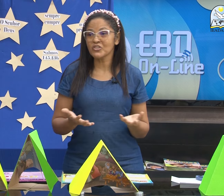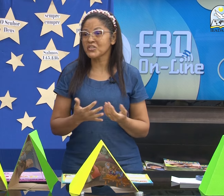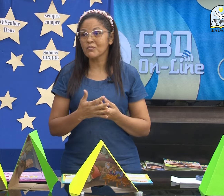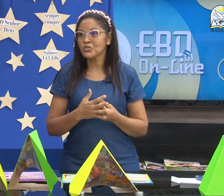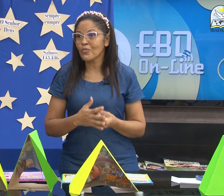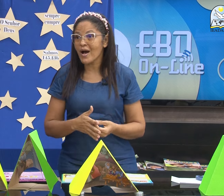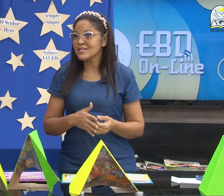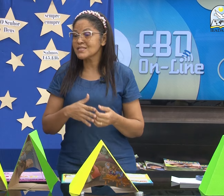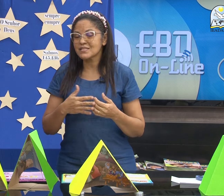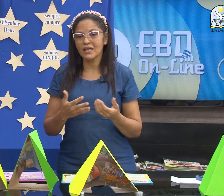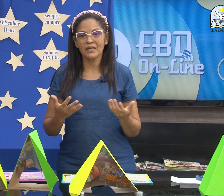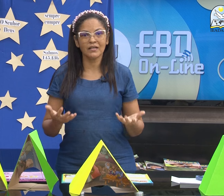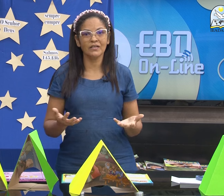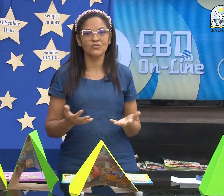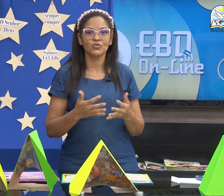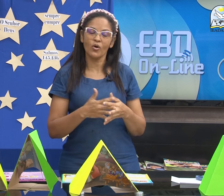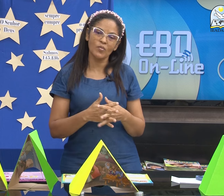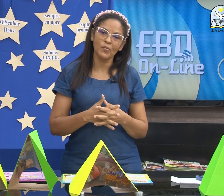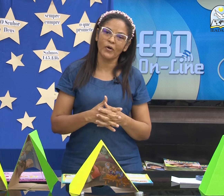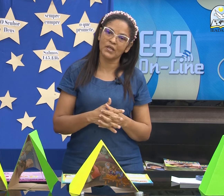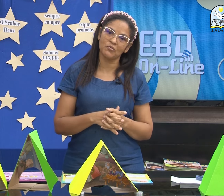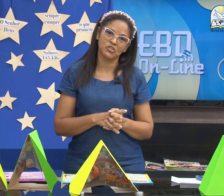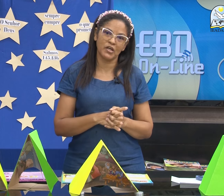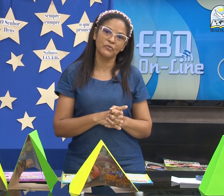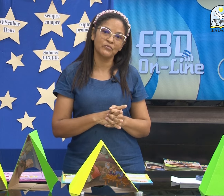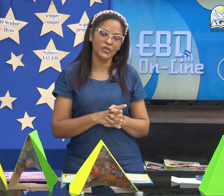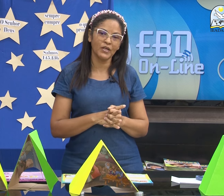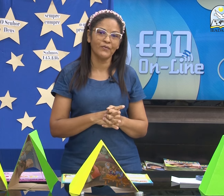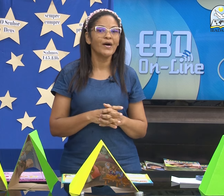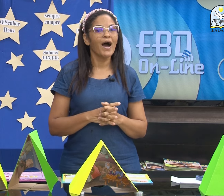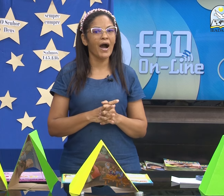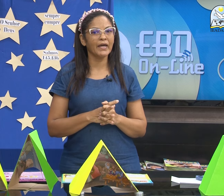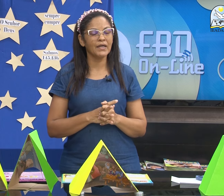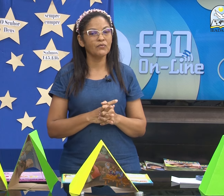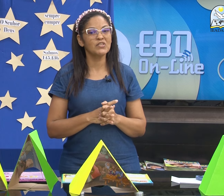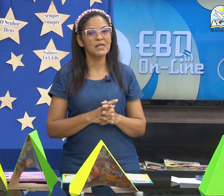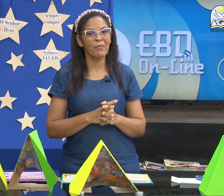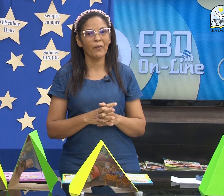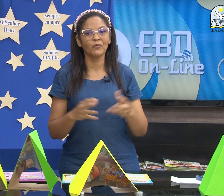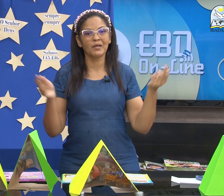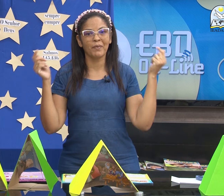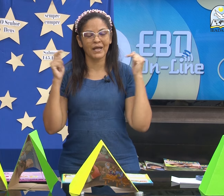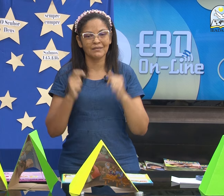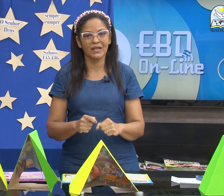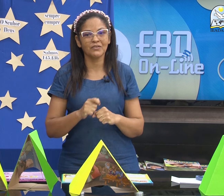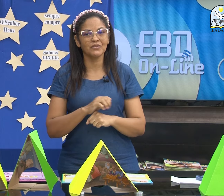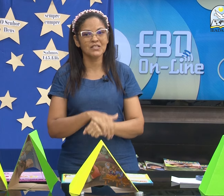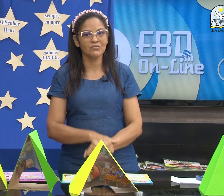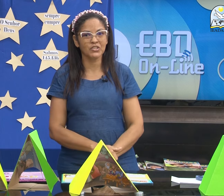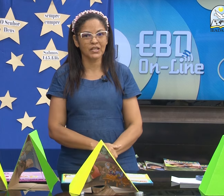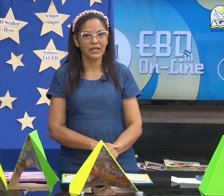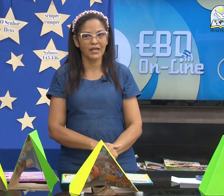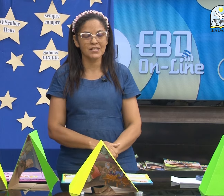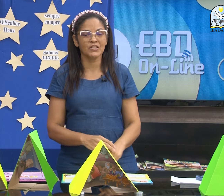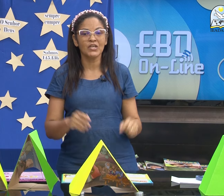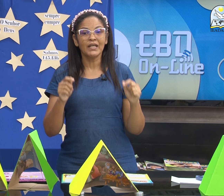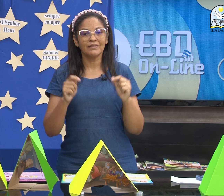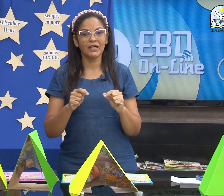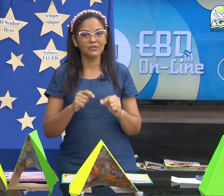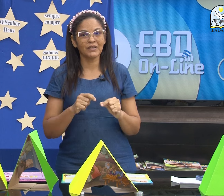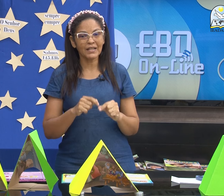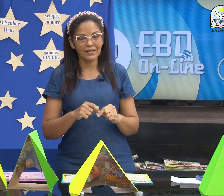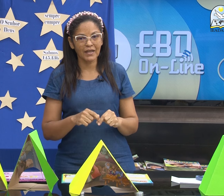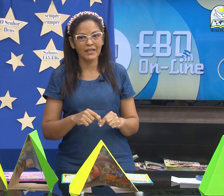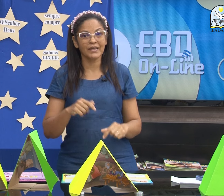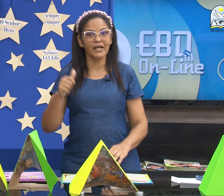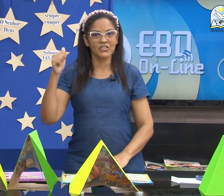nós dois temos quase 100 anos como podemos ter um filho Aí você pergunta para dentro das suas crianças